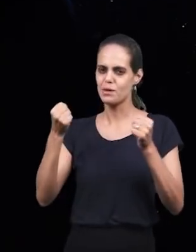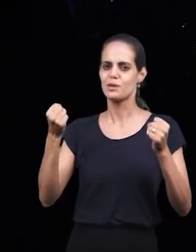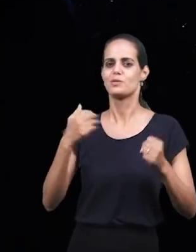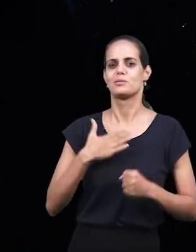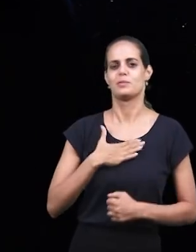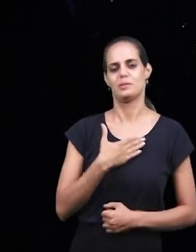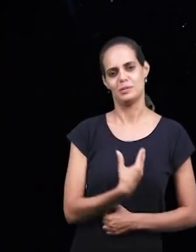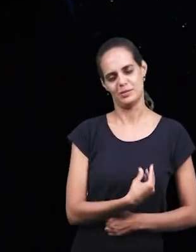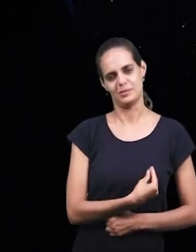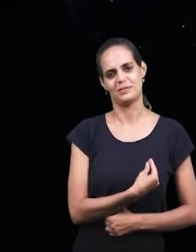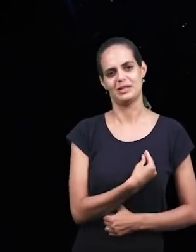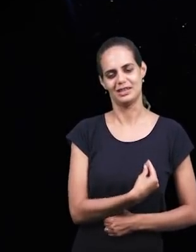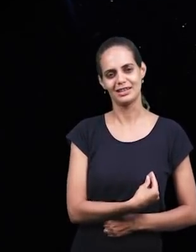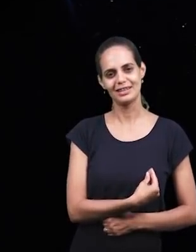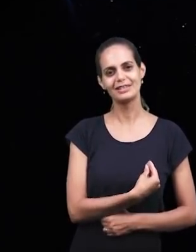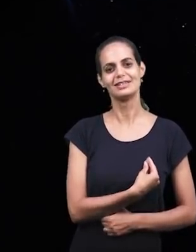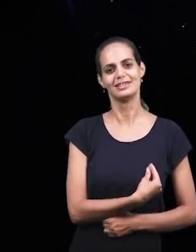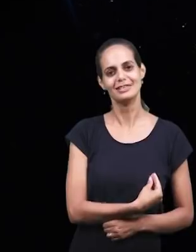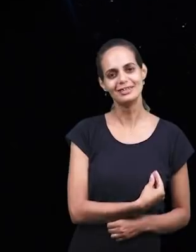Senhor.